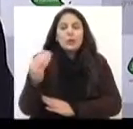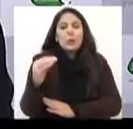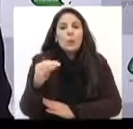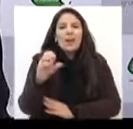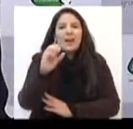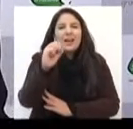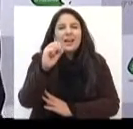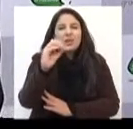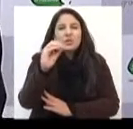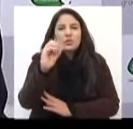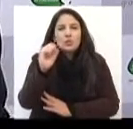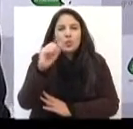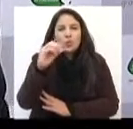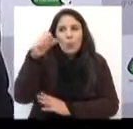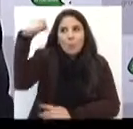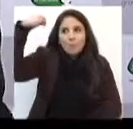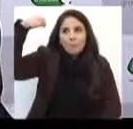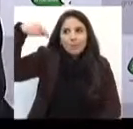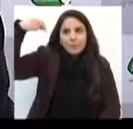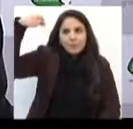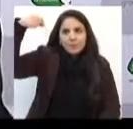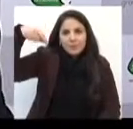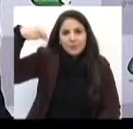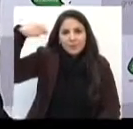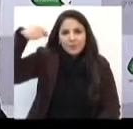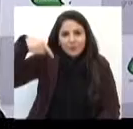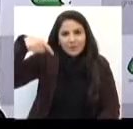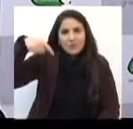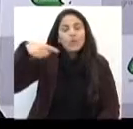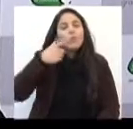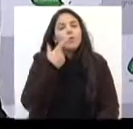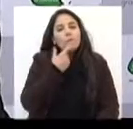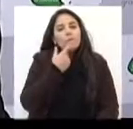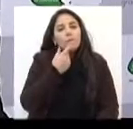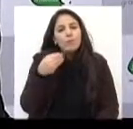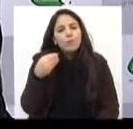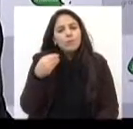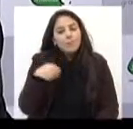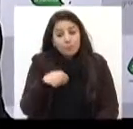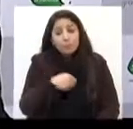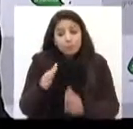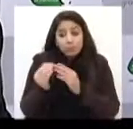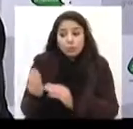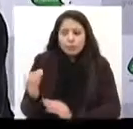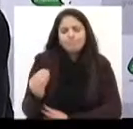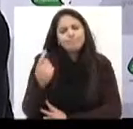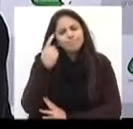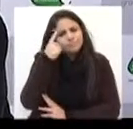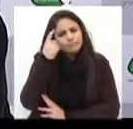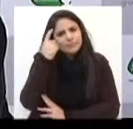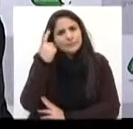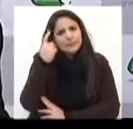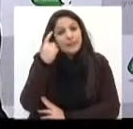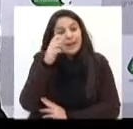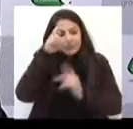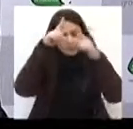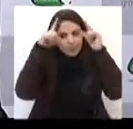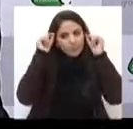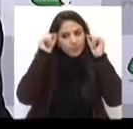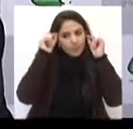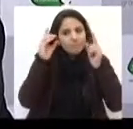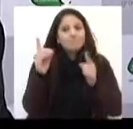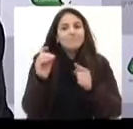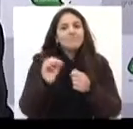soro que o médico pediu para aplicar nela, e resolveu fazer o teste, desconfiou e fez o teste nessa criança. E essa criança estava